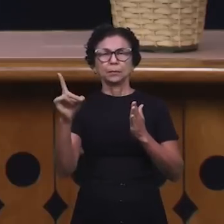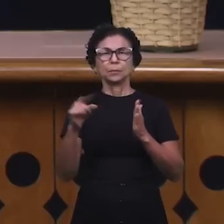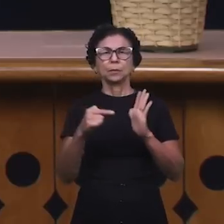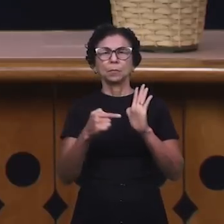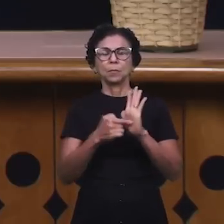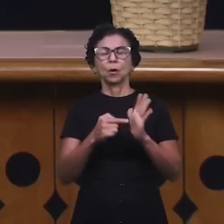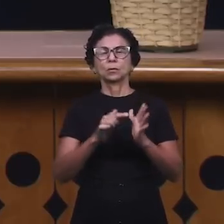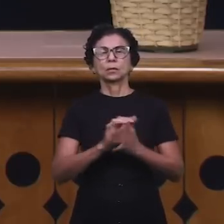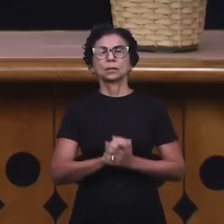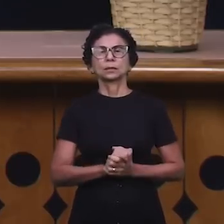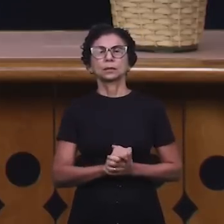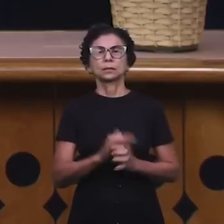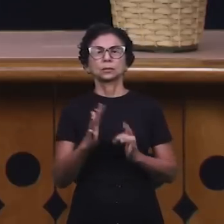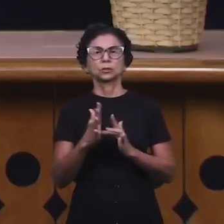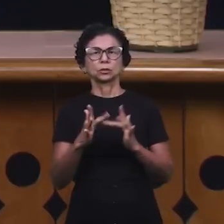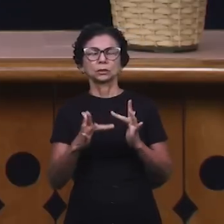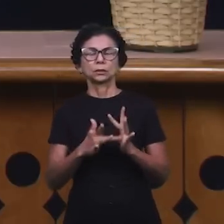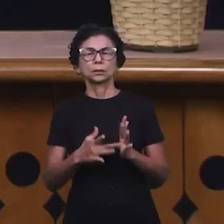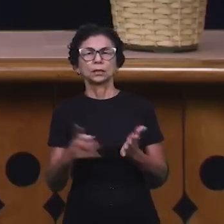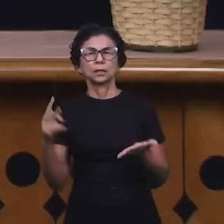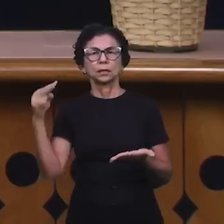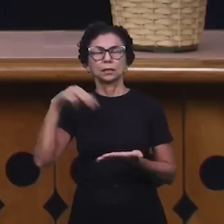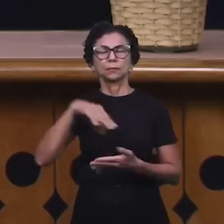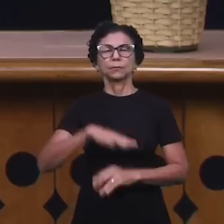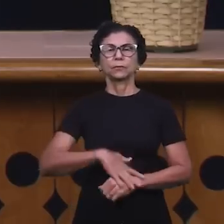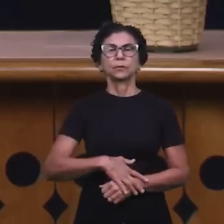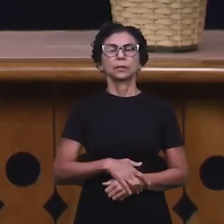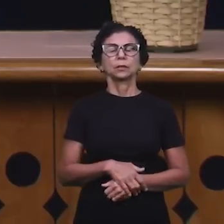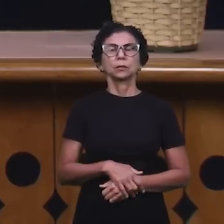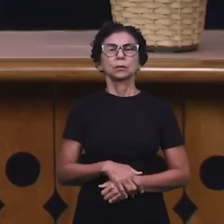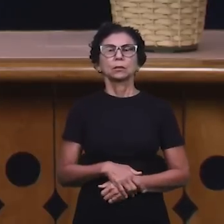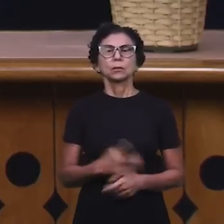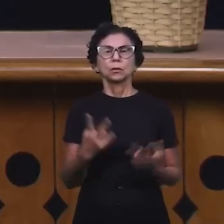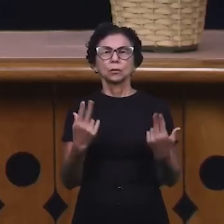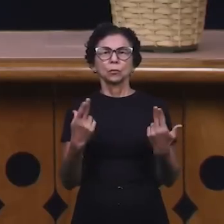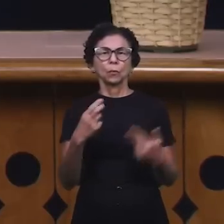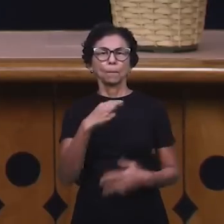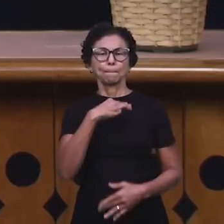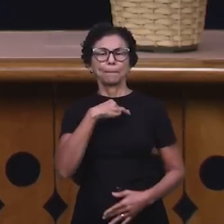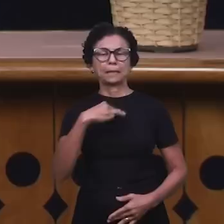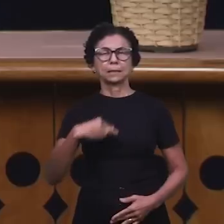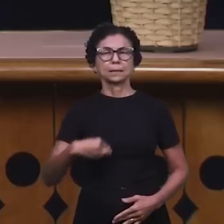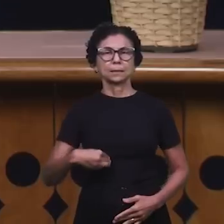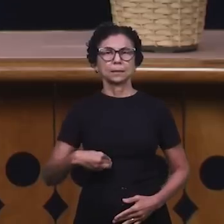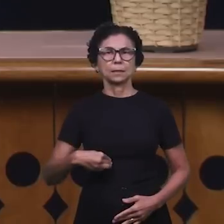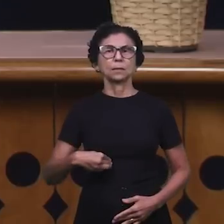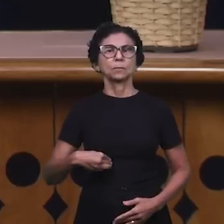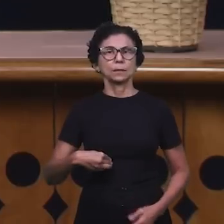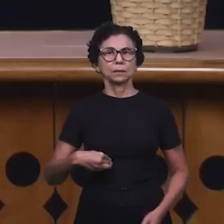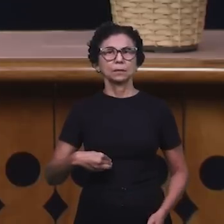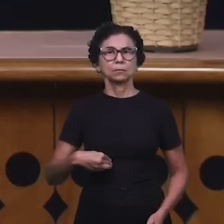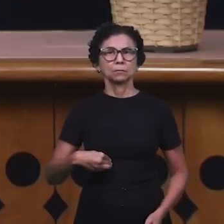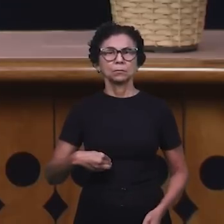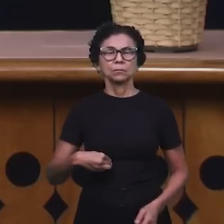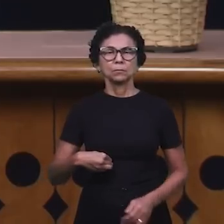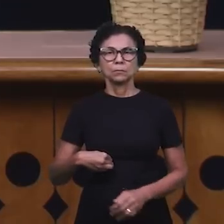o Messias para Israel. Ele veio para Israel.